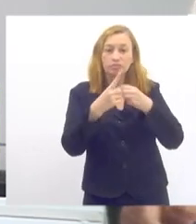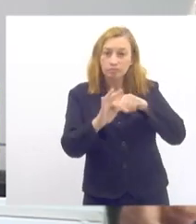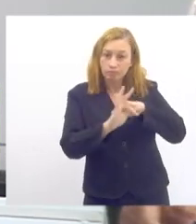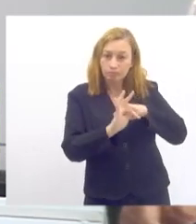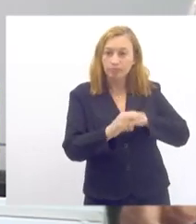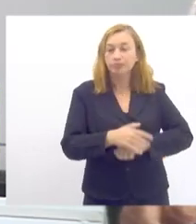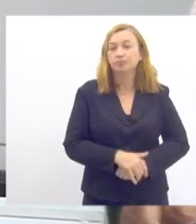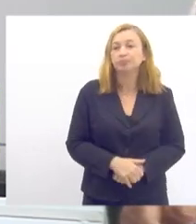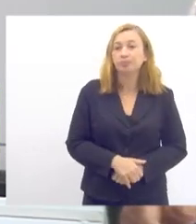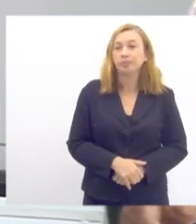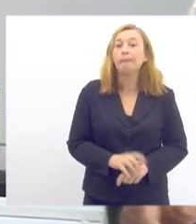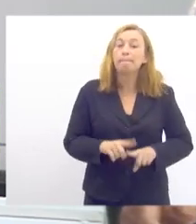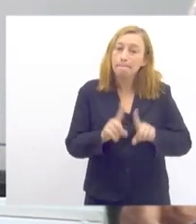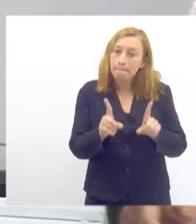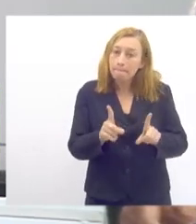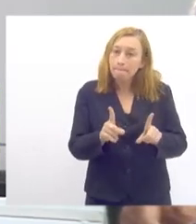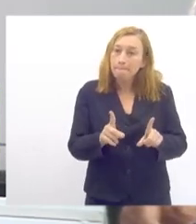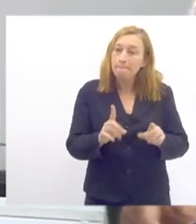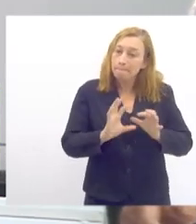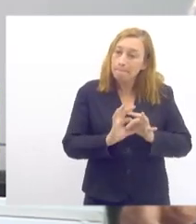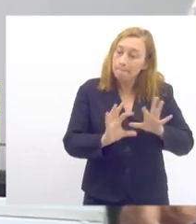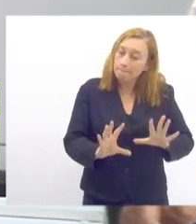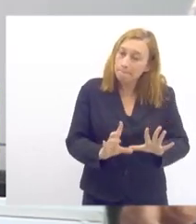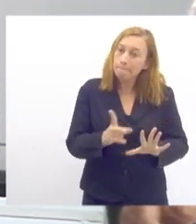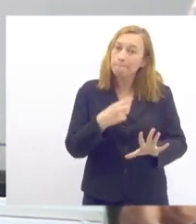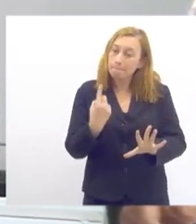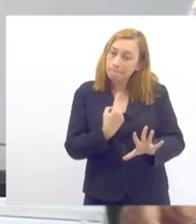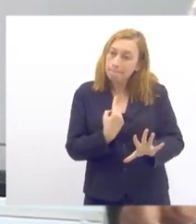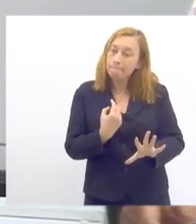tecnicamente, mas com a carta branca para que a gente